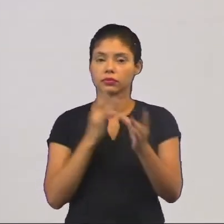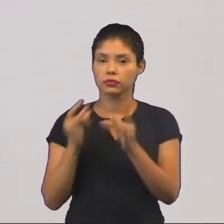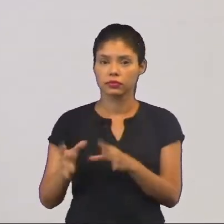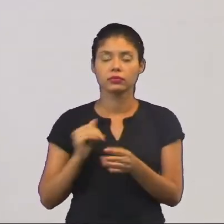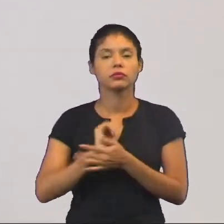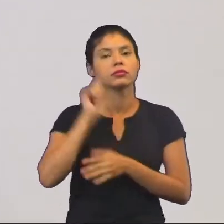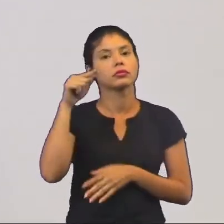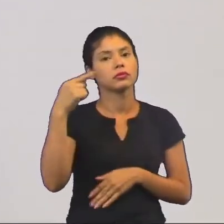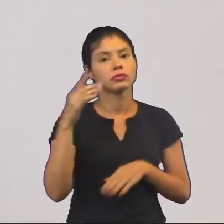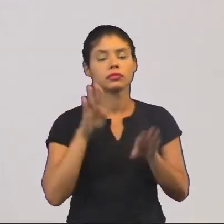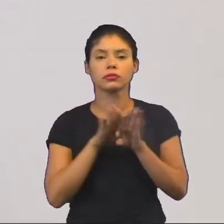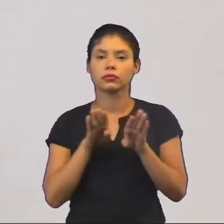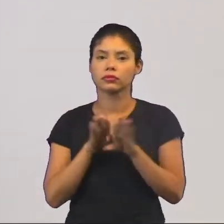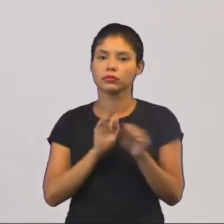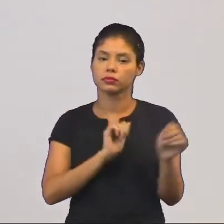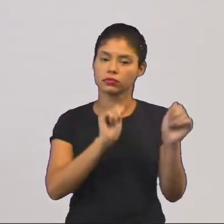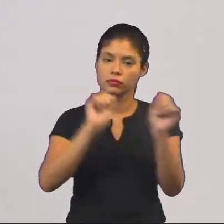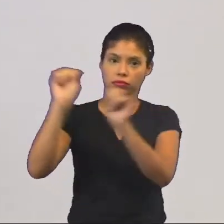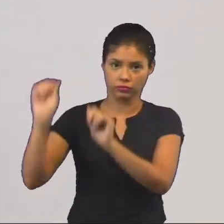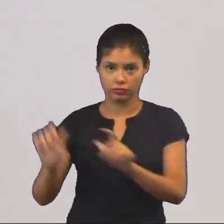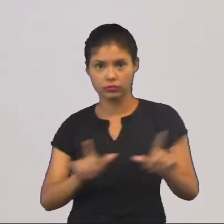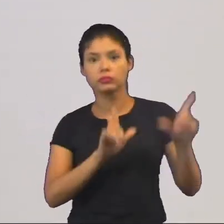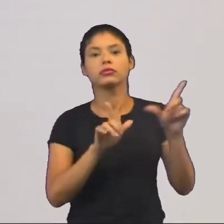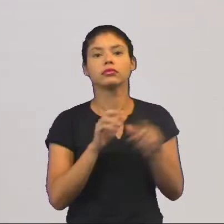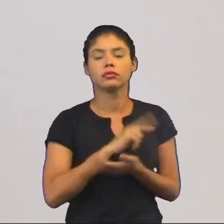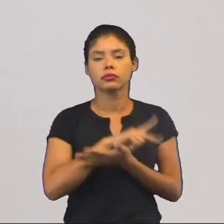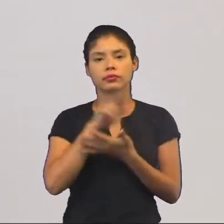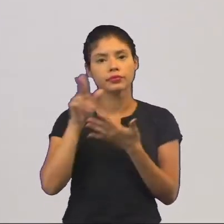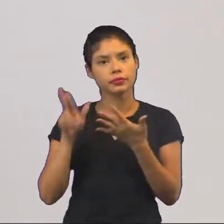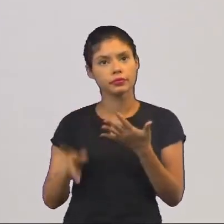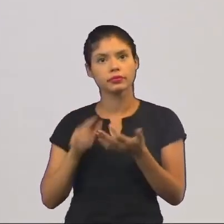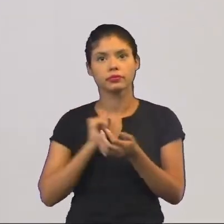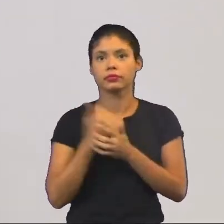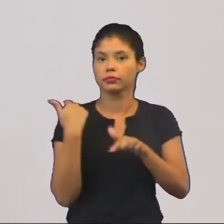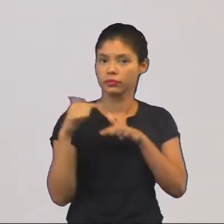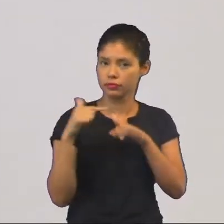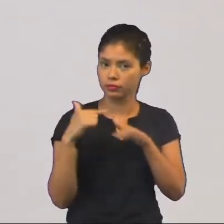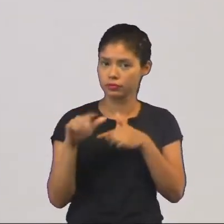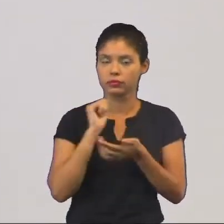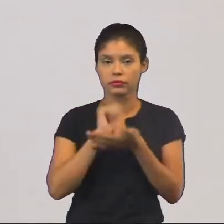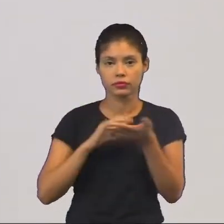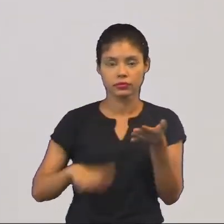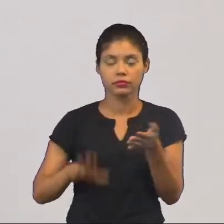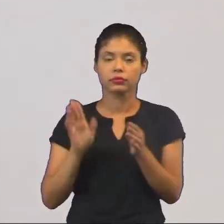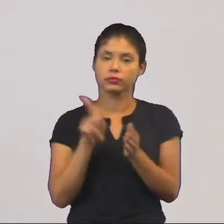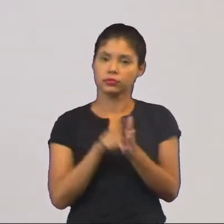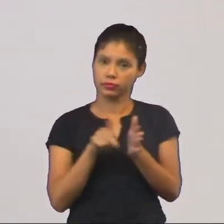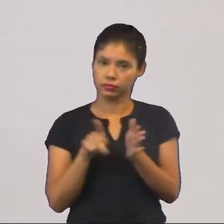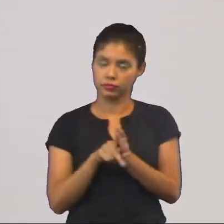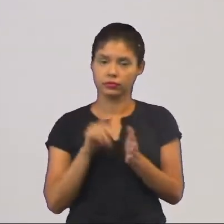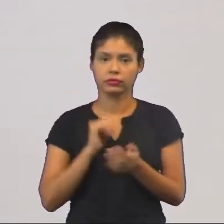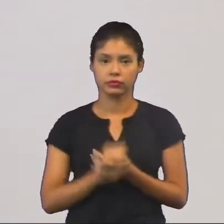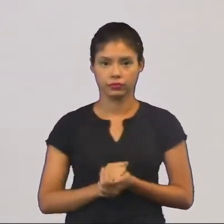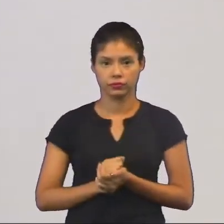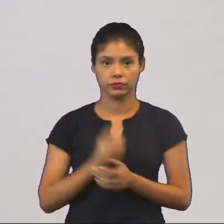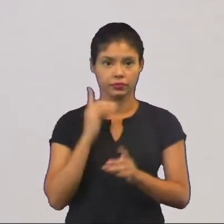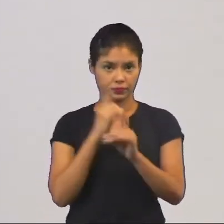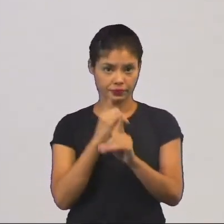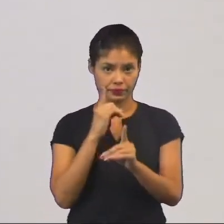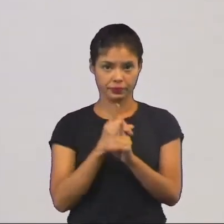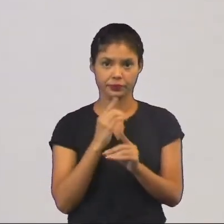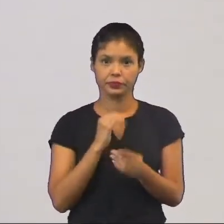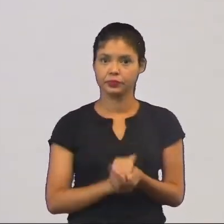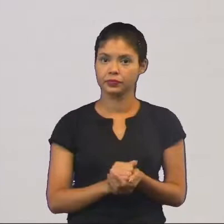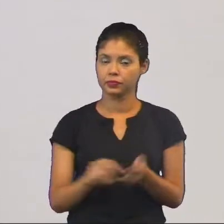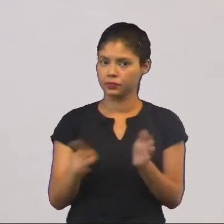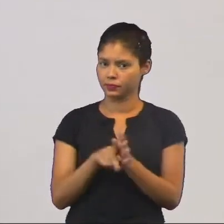lá nós também falamos no slide anterior sobre diversos serviços que são prestados, que são encontrados